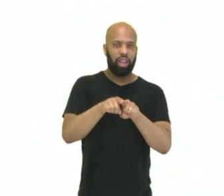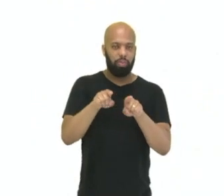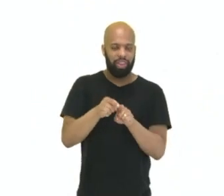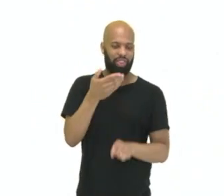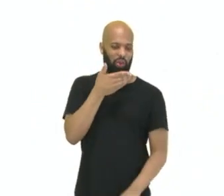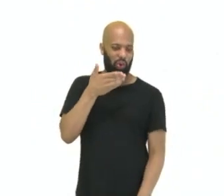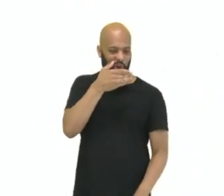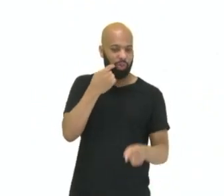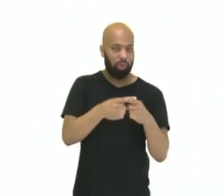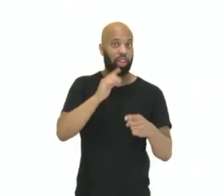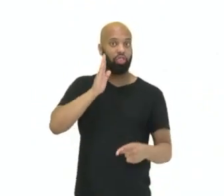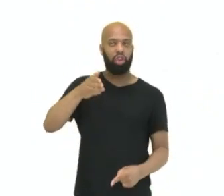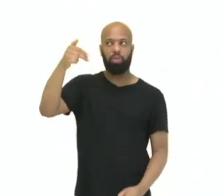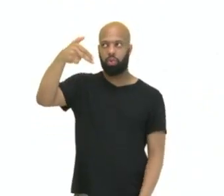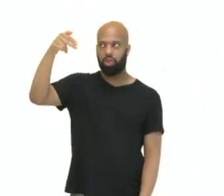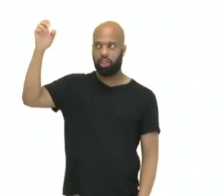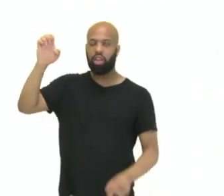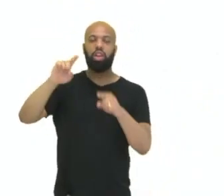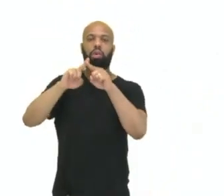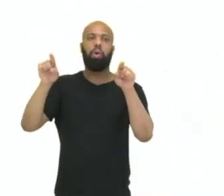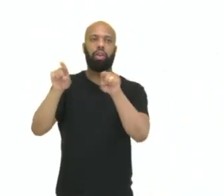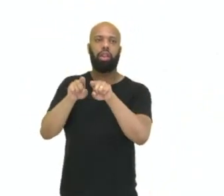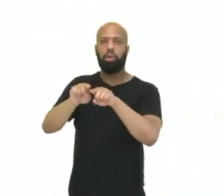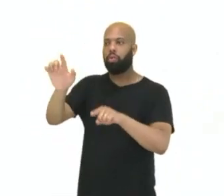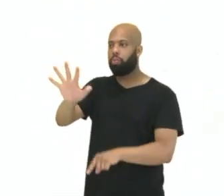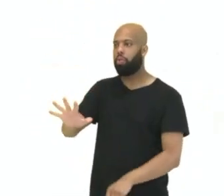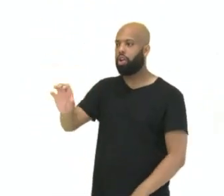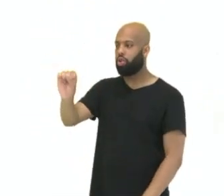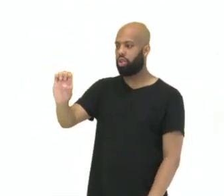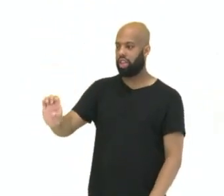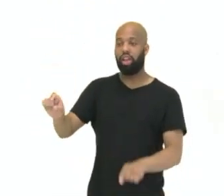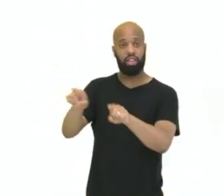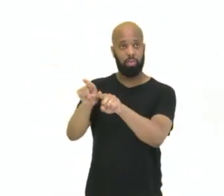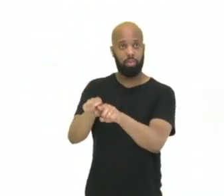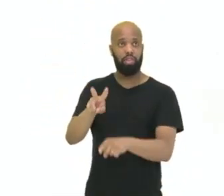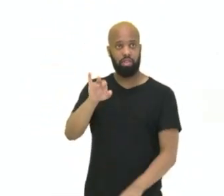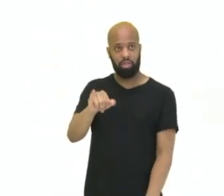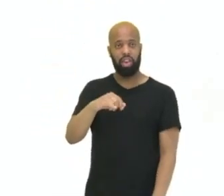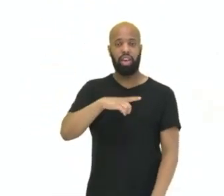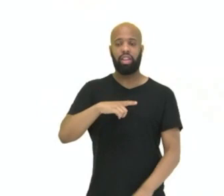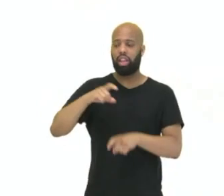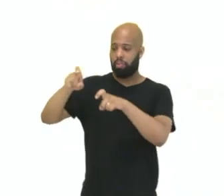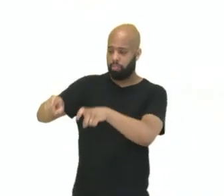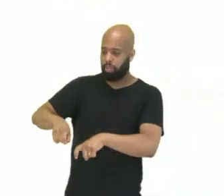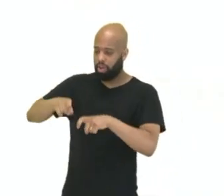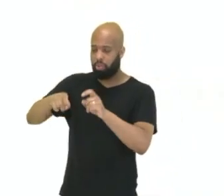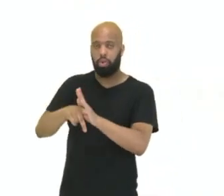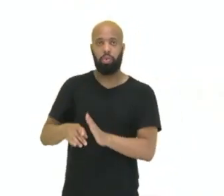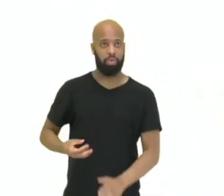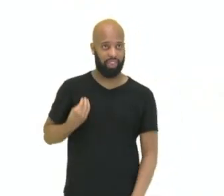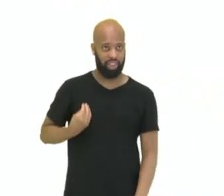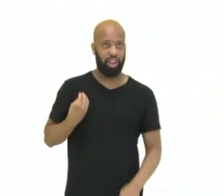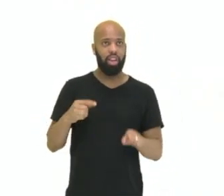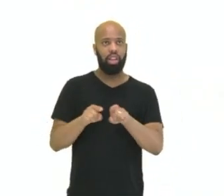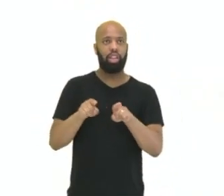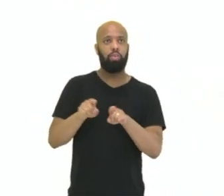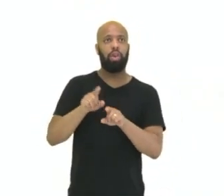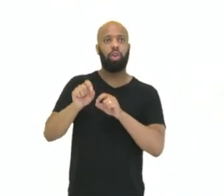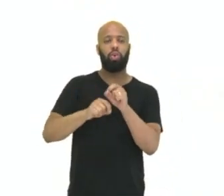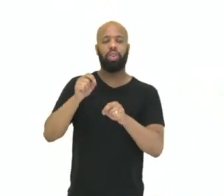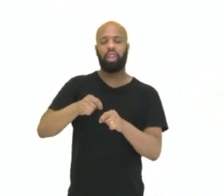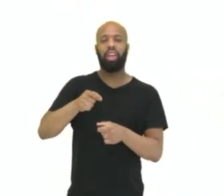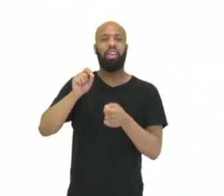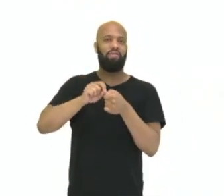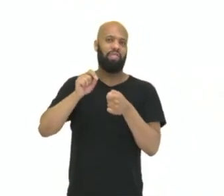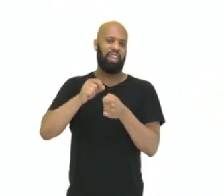já acontecer no Nordeste, ela vai também ser desenvolvida no Sudeste, agricultura de subsistência e produção de açúcar. Então,